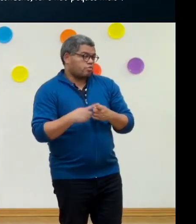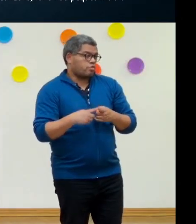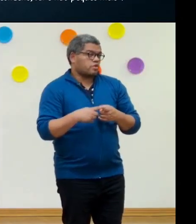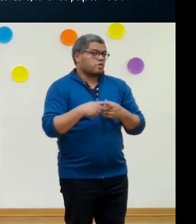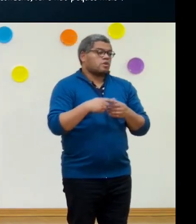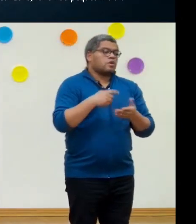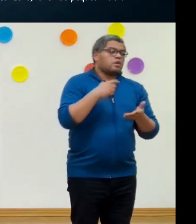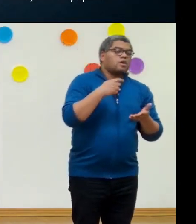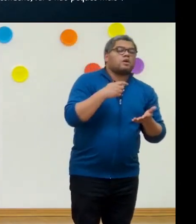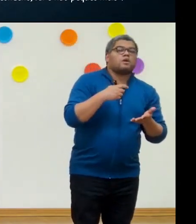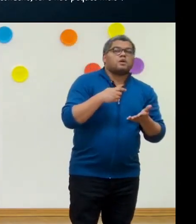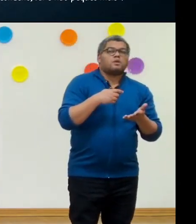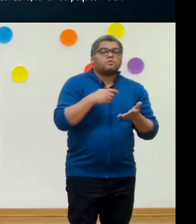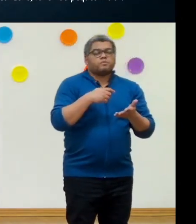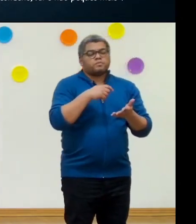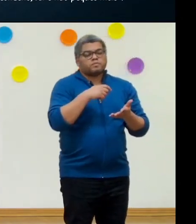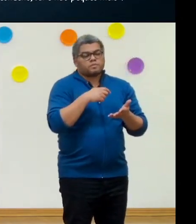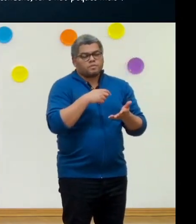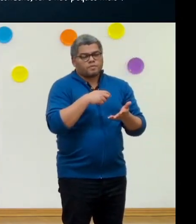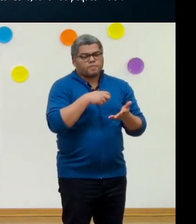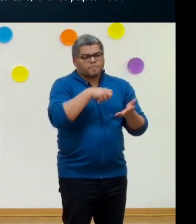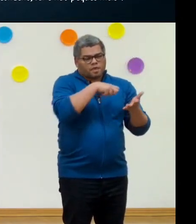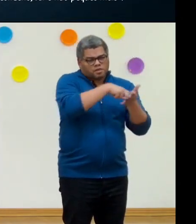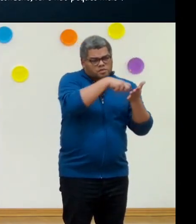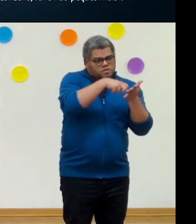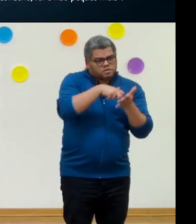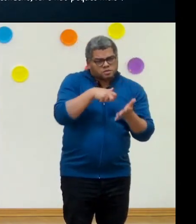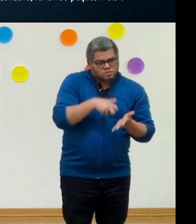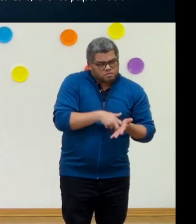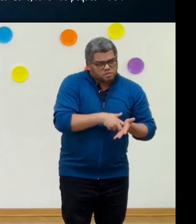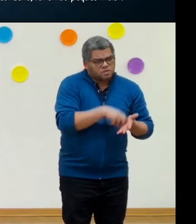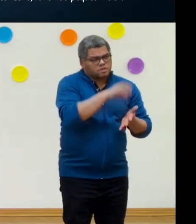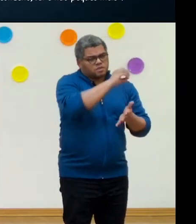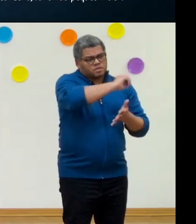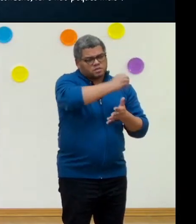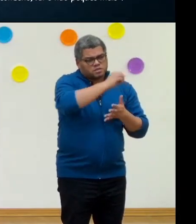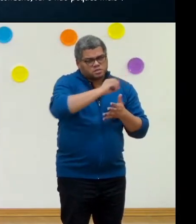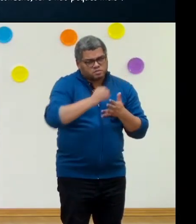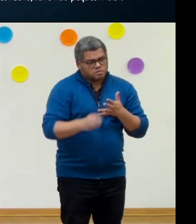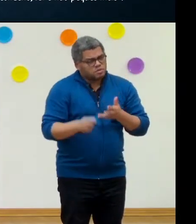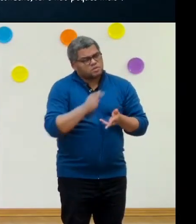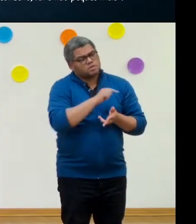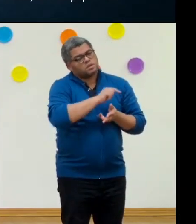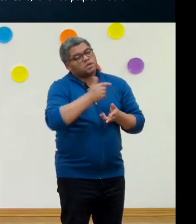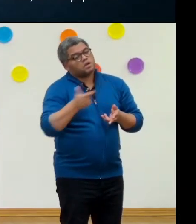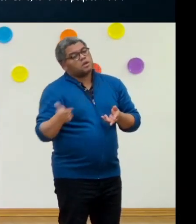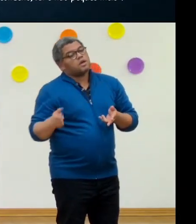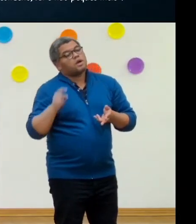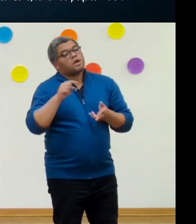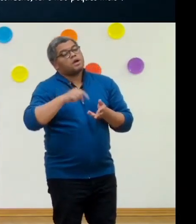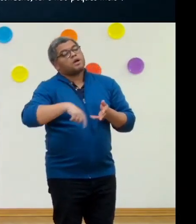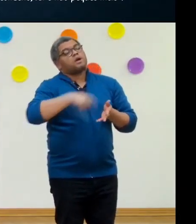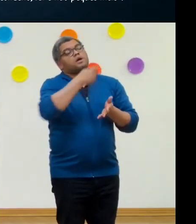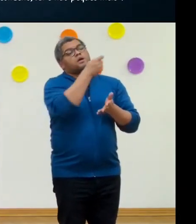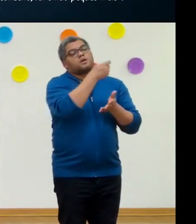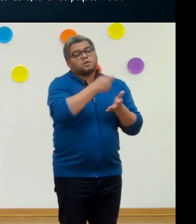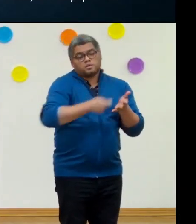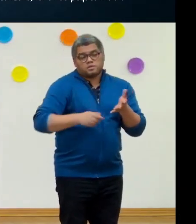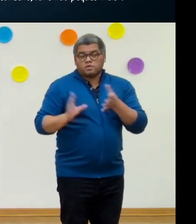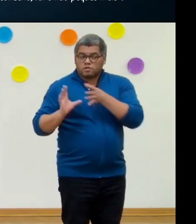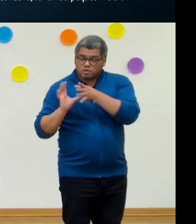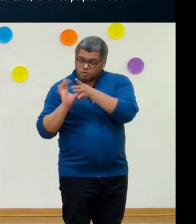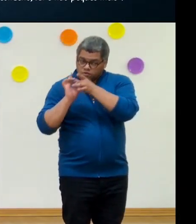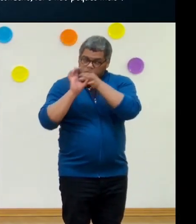não tem mais, ninguém pode exortar o outro. Não é isso esse texto. Esse texto foi um contexto totalmente de um